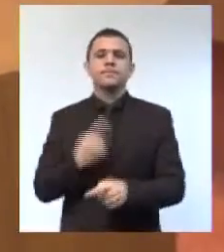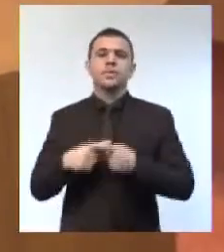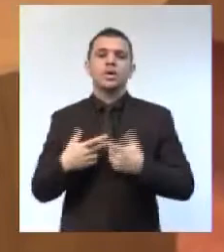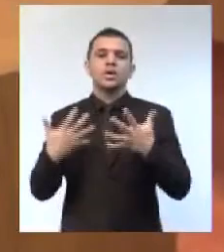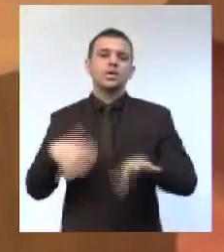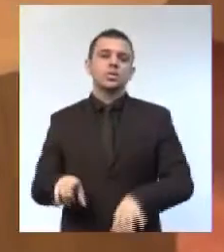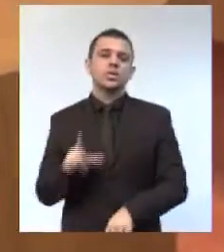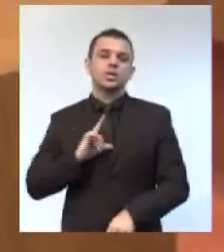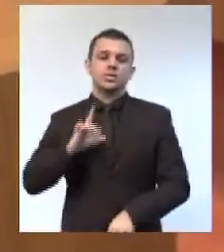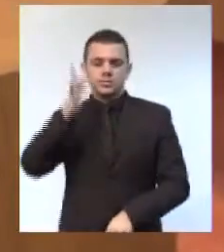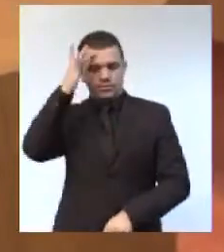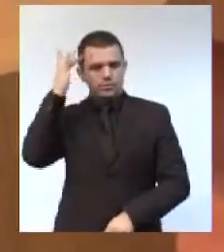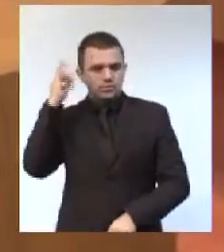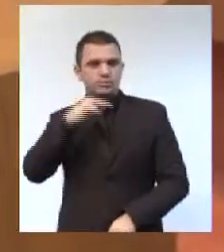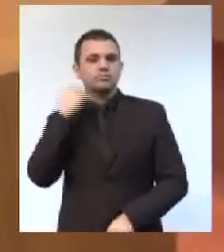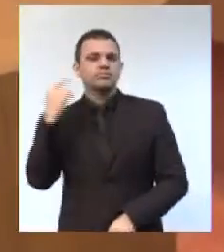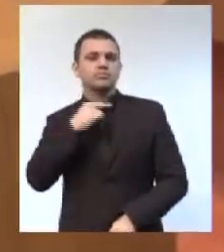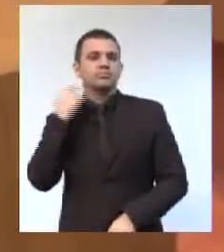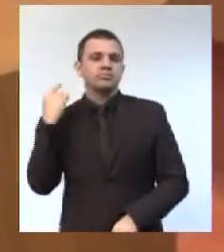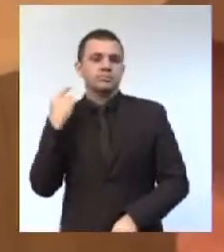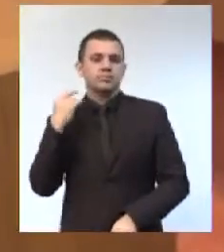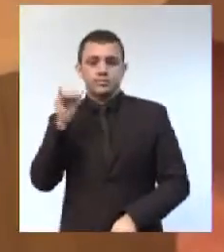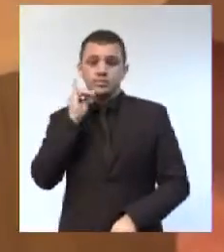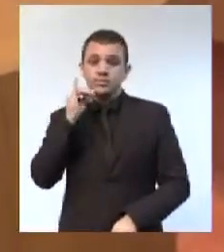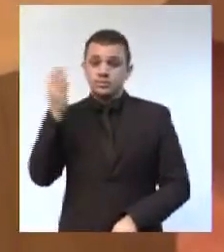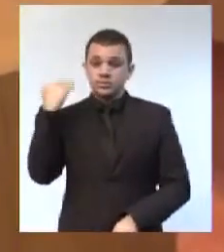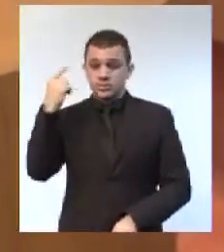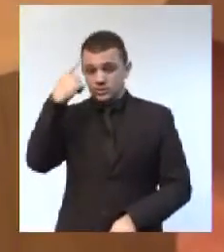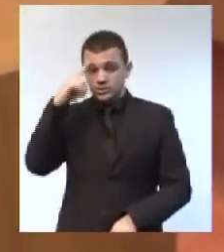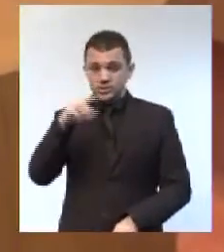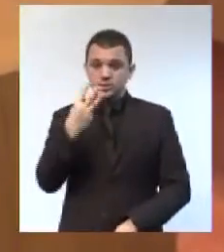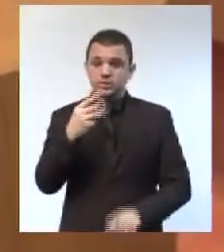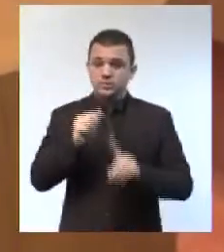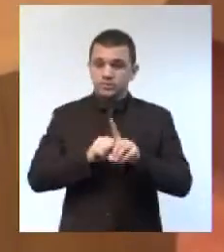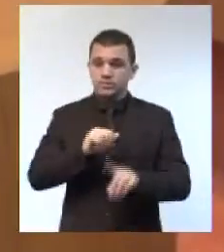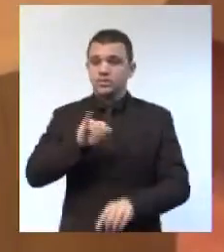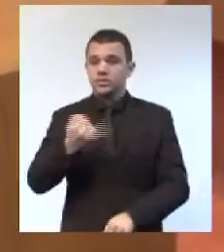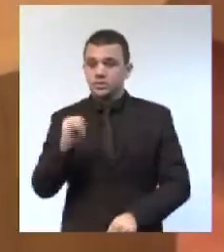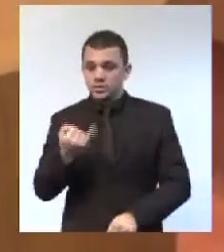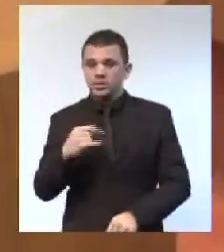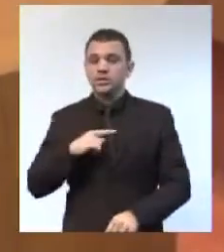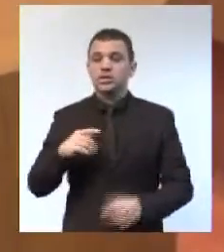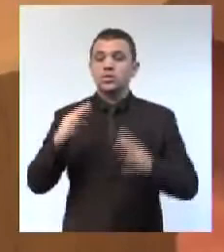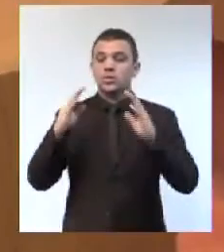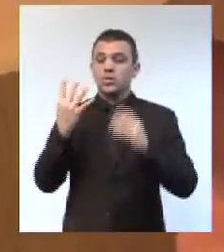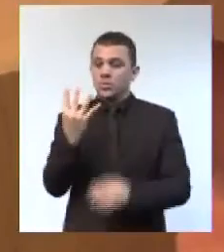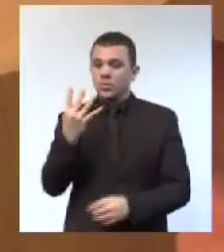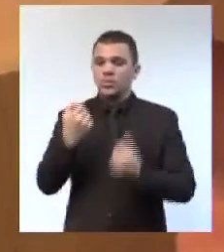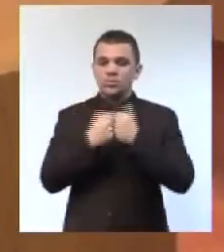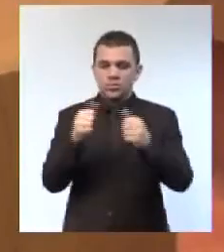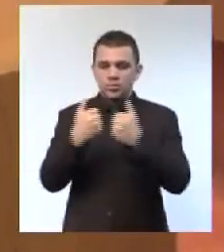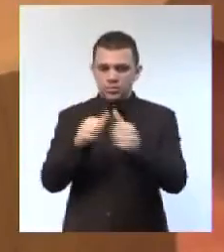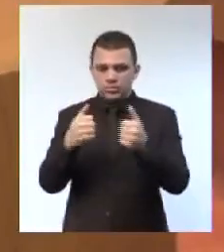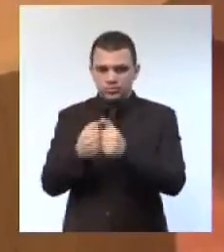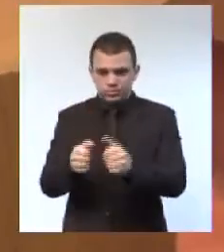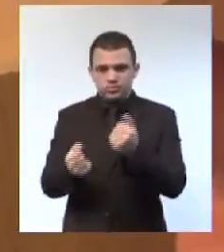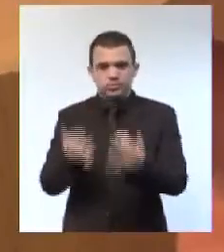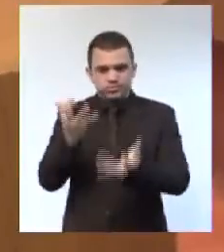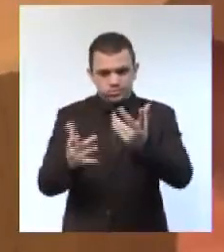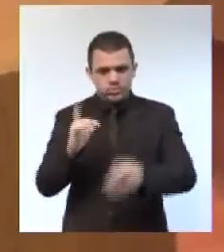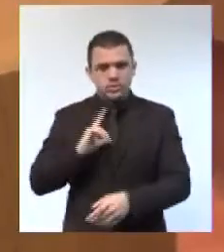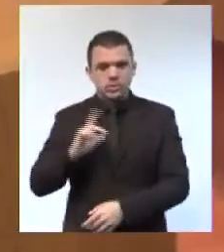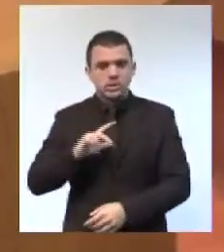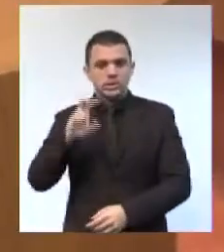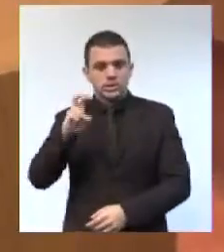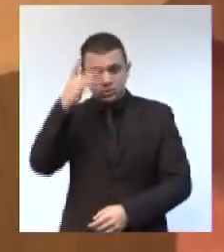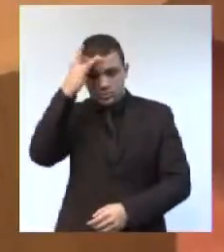ocorreu no dia 3 de janeiro, quando ataques a 4 ônibus feriram 5 pessoas, sendo que uma criança de 6 anos morreu